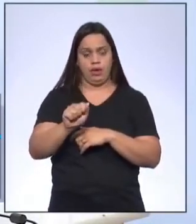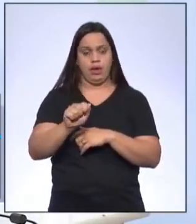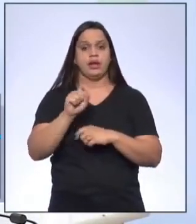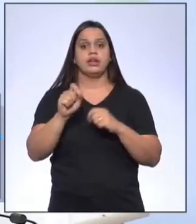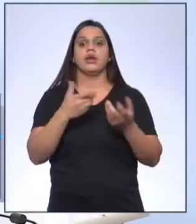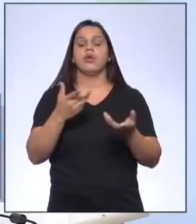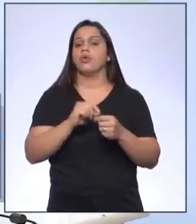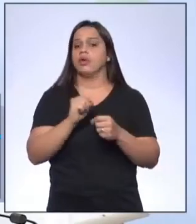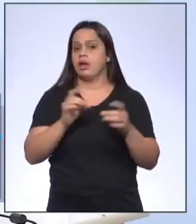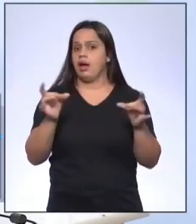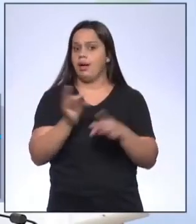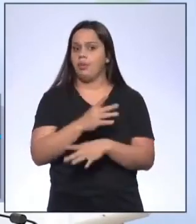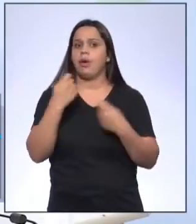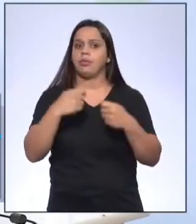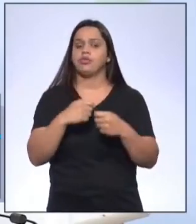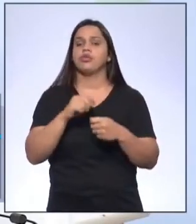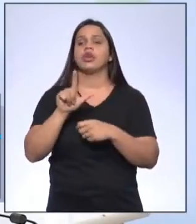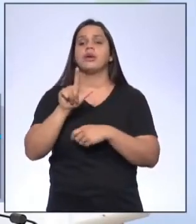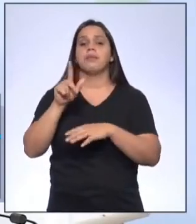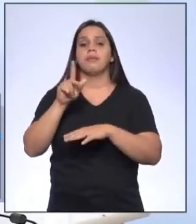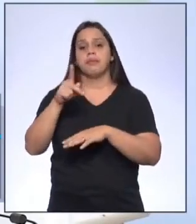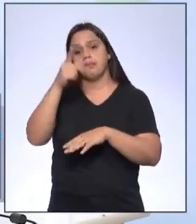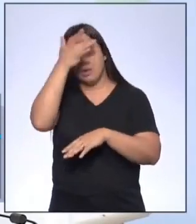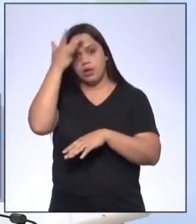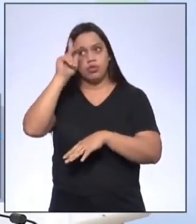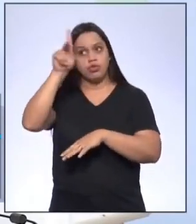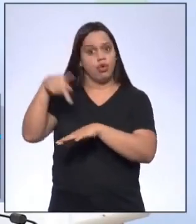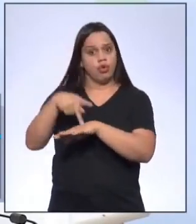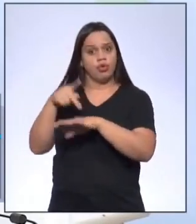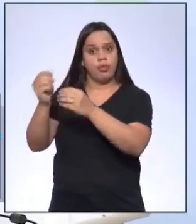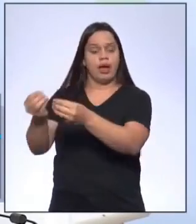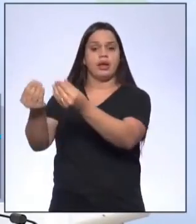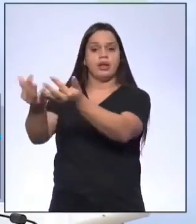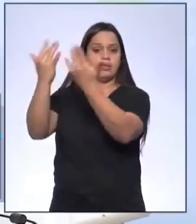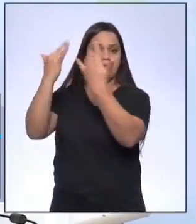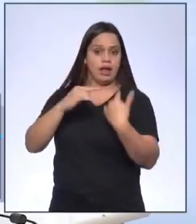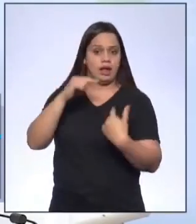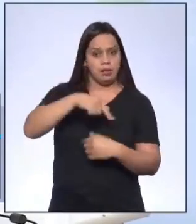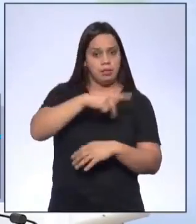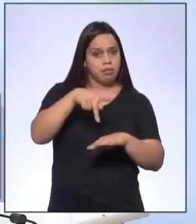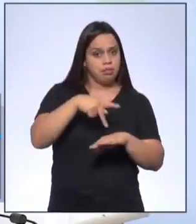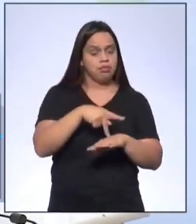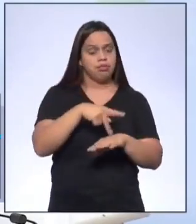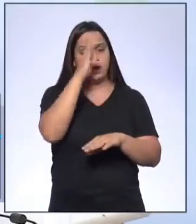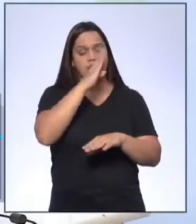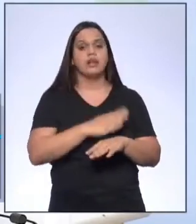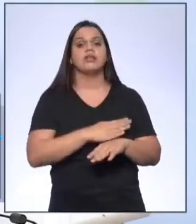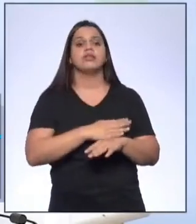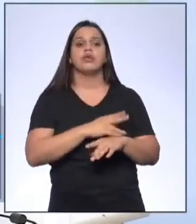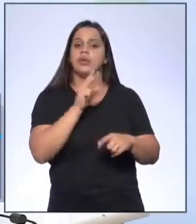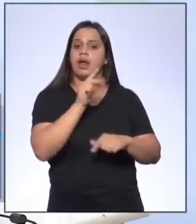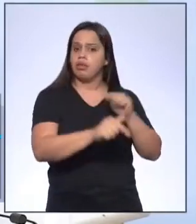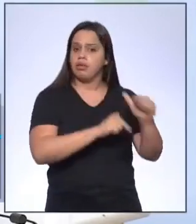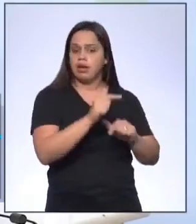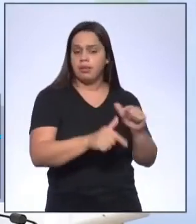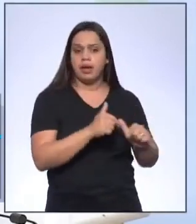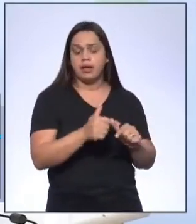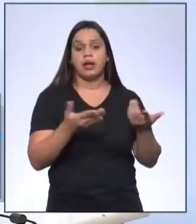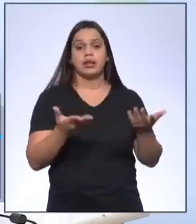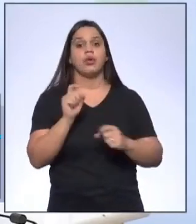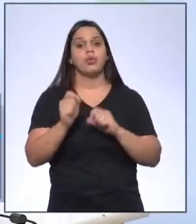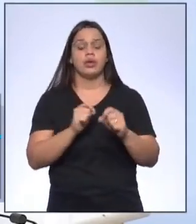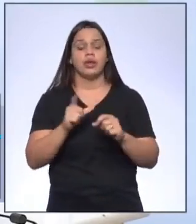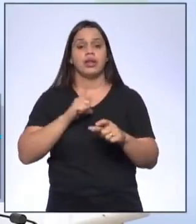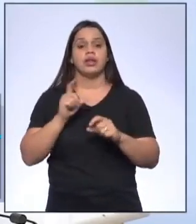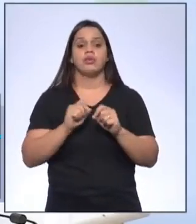do café, atrai as linhas férreas, né, os trens, né, com o patrocínio dos cafeicultores, né, e,